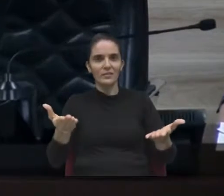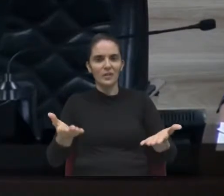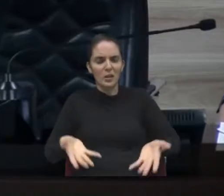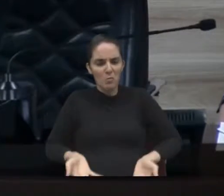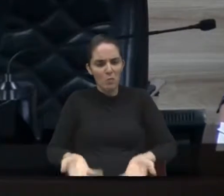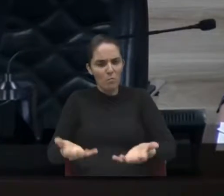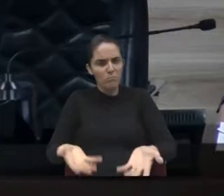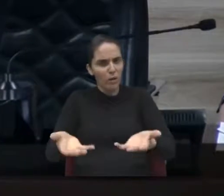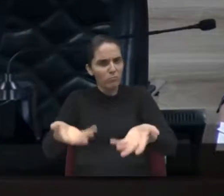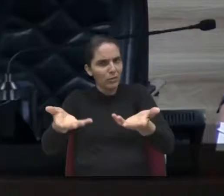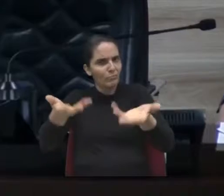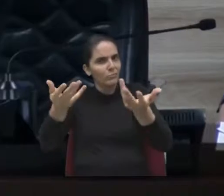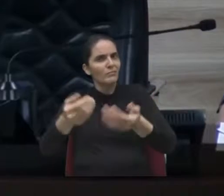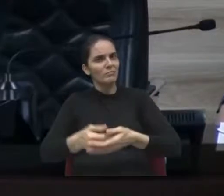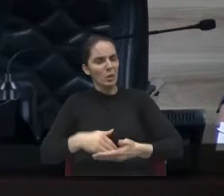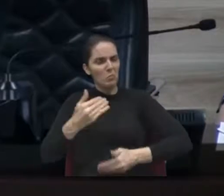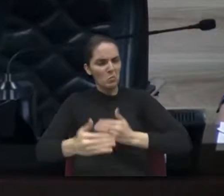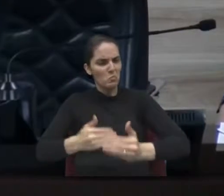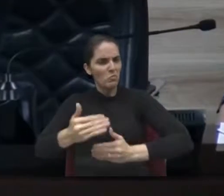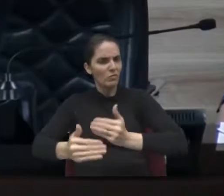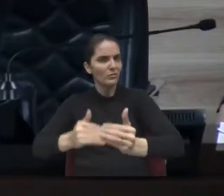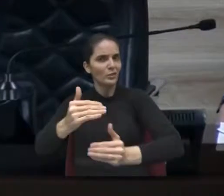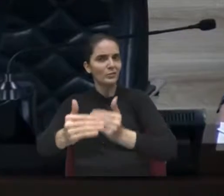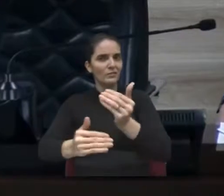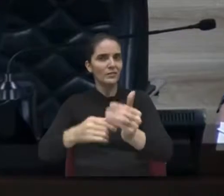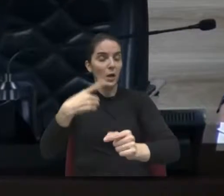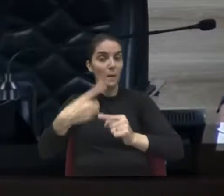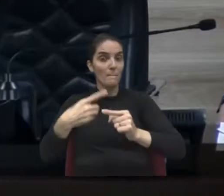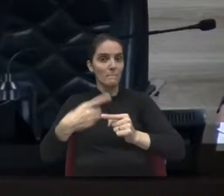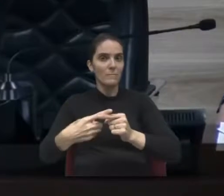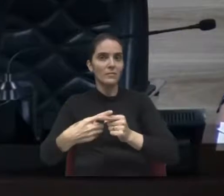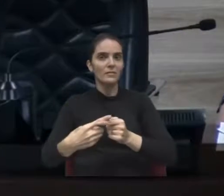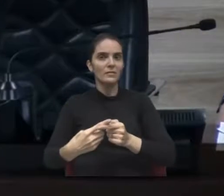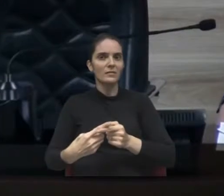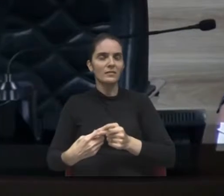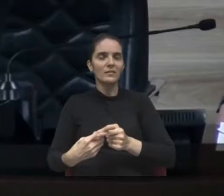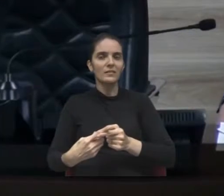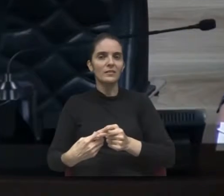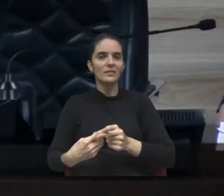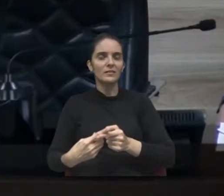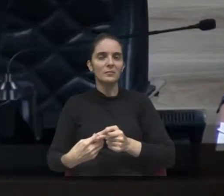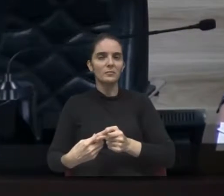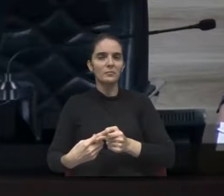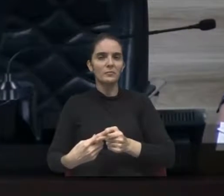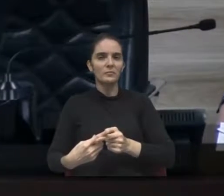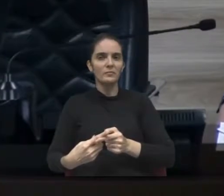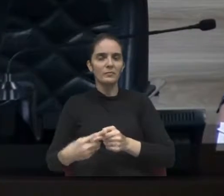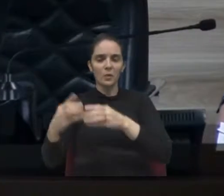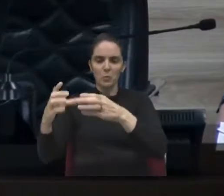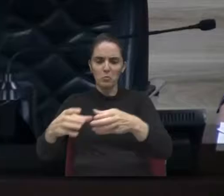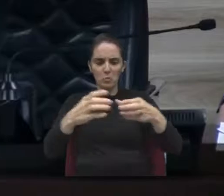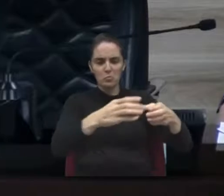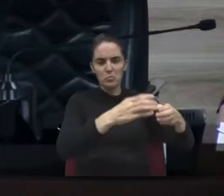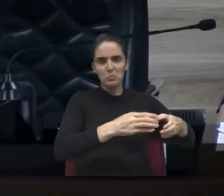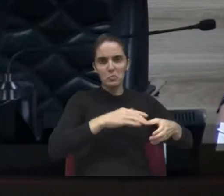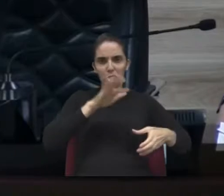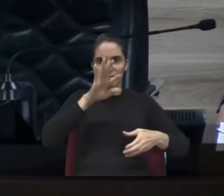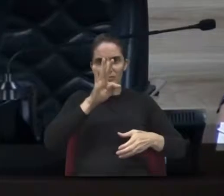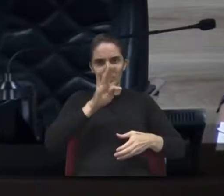e continuem, porque muitos e muitos, né, Toninho? Muitos tiros de guerra do Brasil